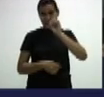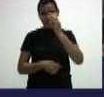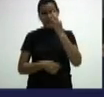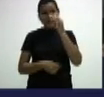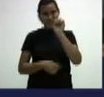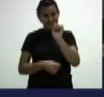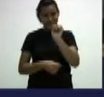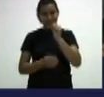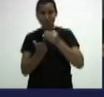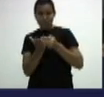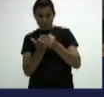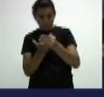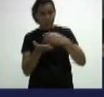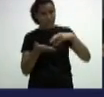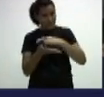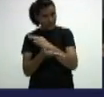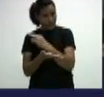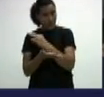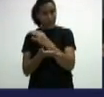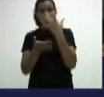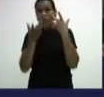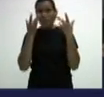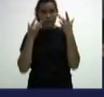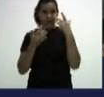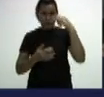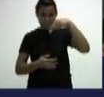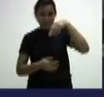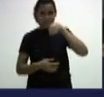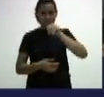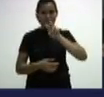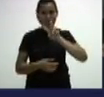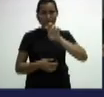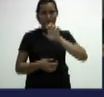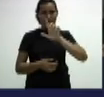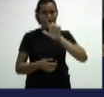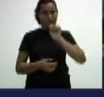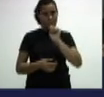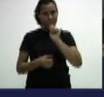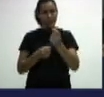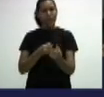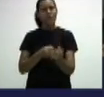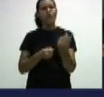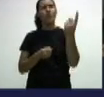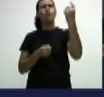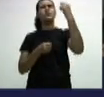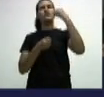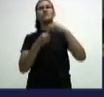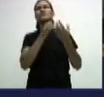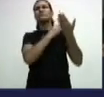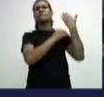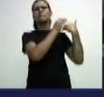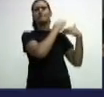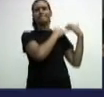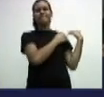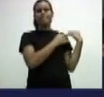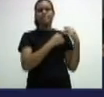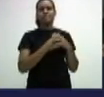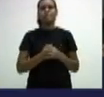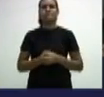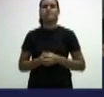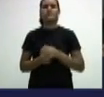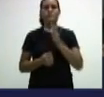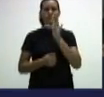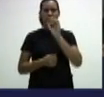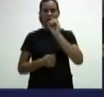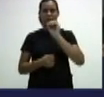uma novela sobre... até contando um pouco, né, um paralelo da história dela. Essa novela está no jornal? Está no